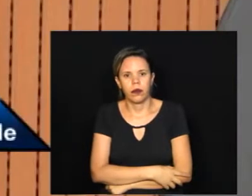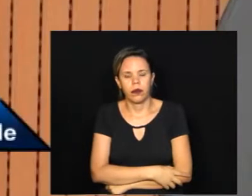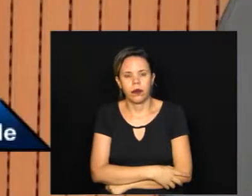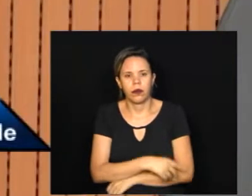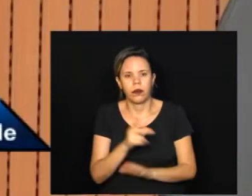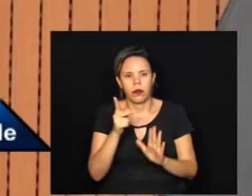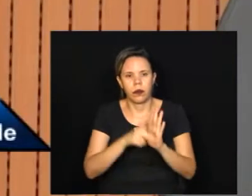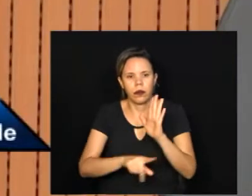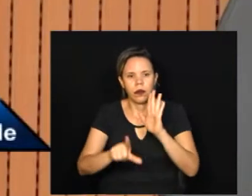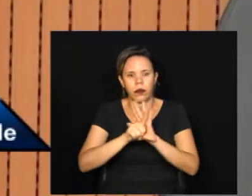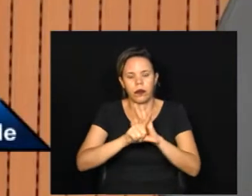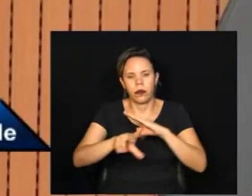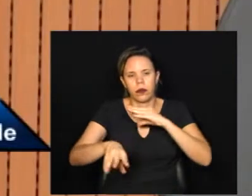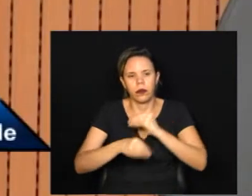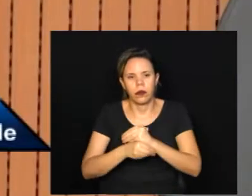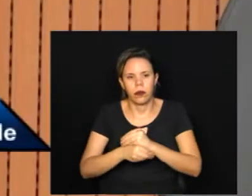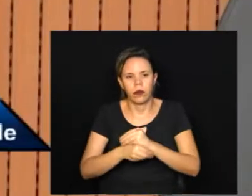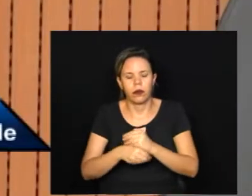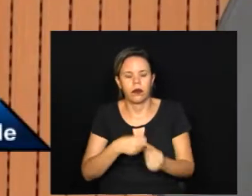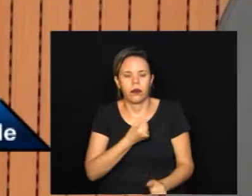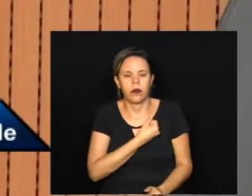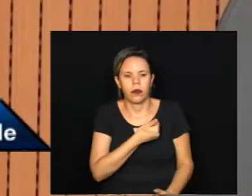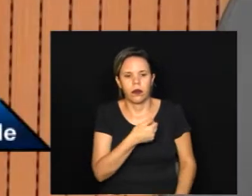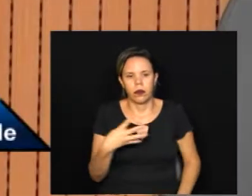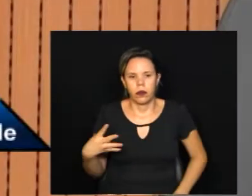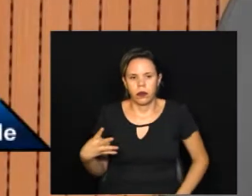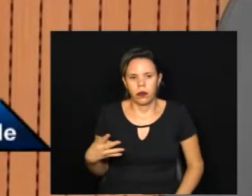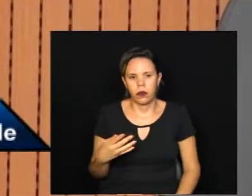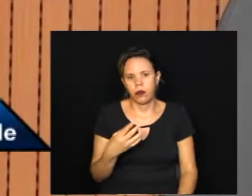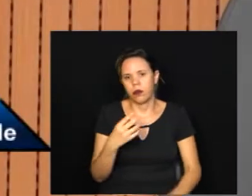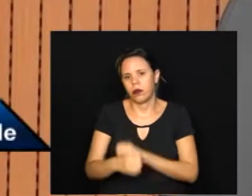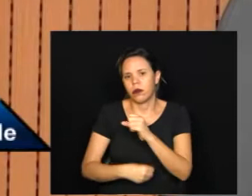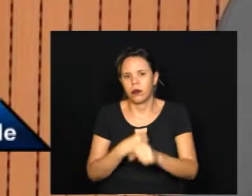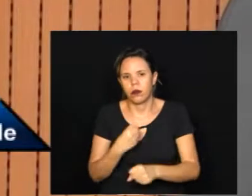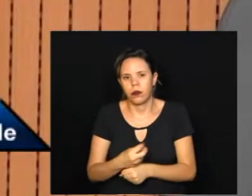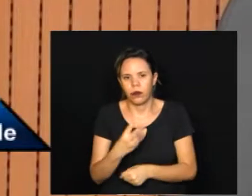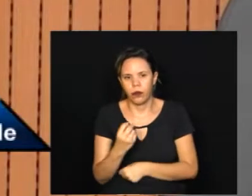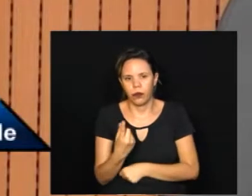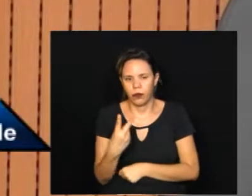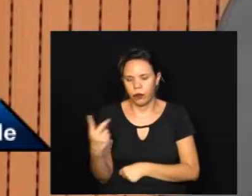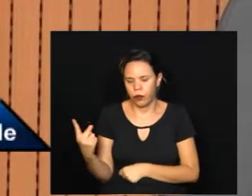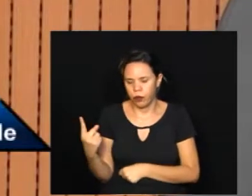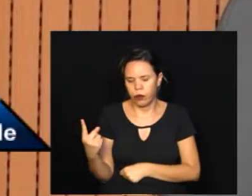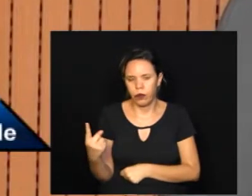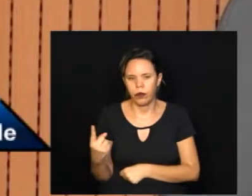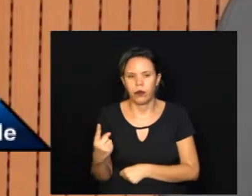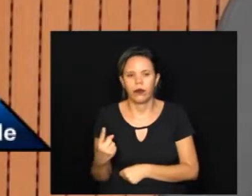Projeto de Lei Complementar número 14 de 2021, processo